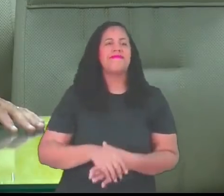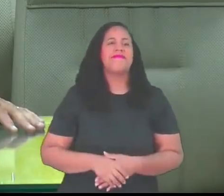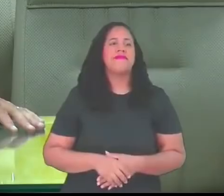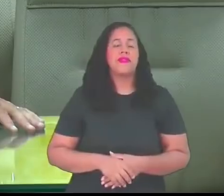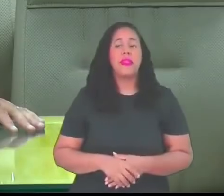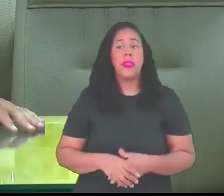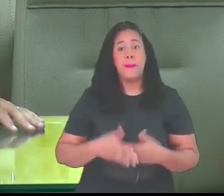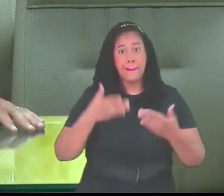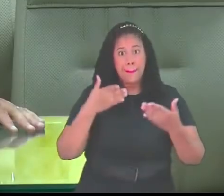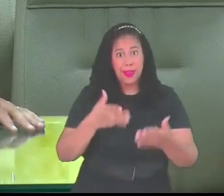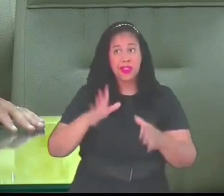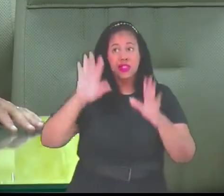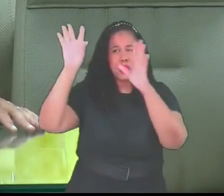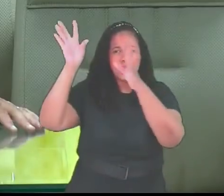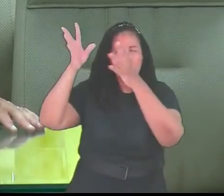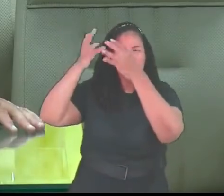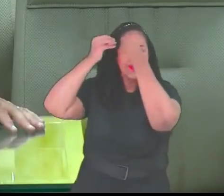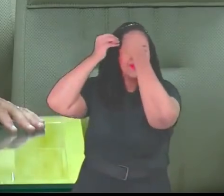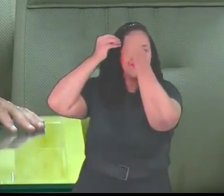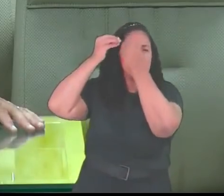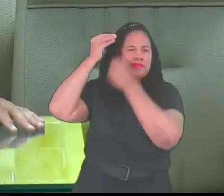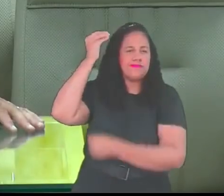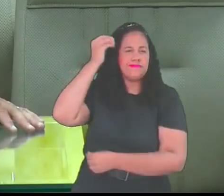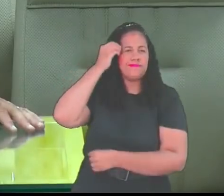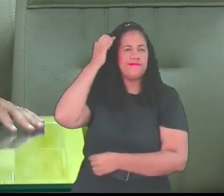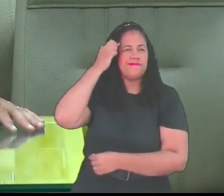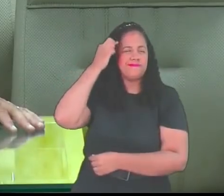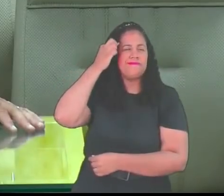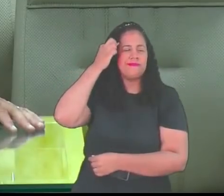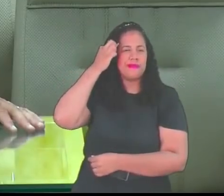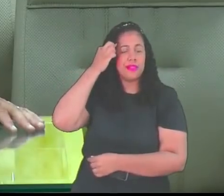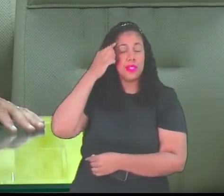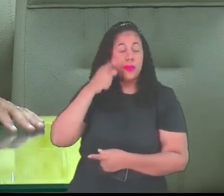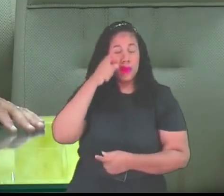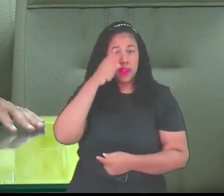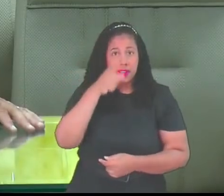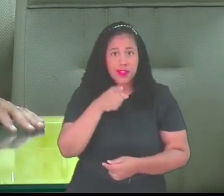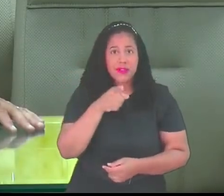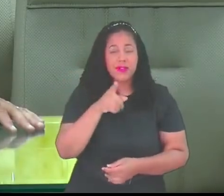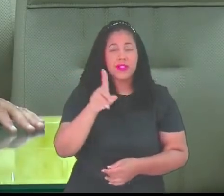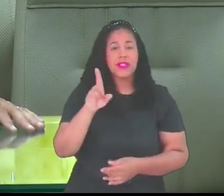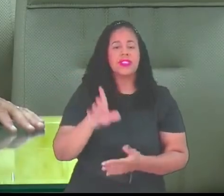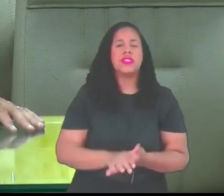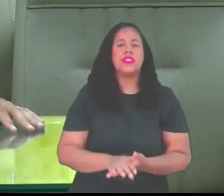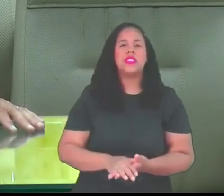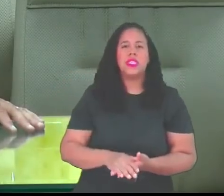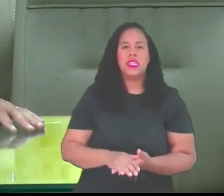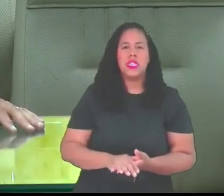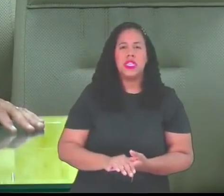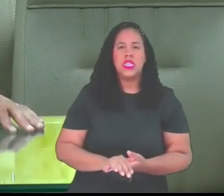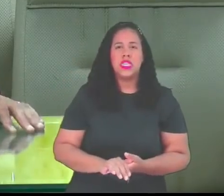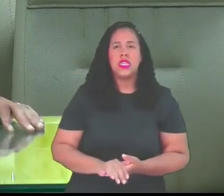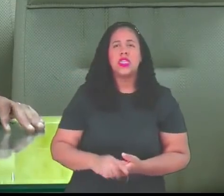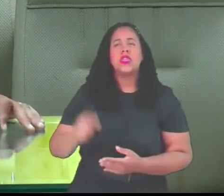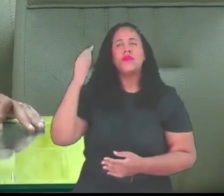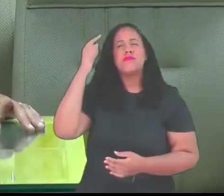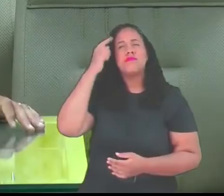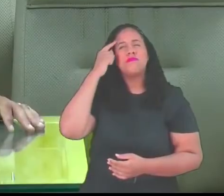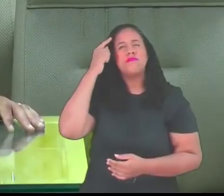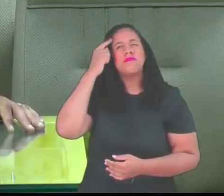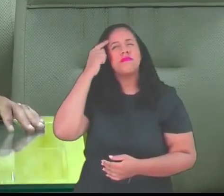para que isto fique na nossa mente, para que você ouça aqui e vá para casa e remoa isso